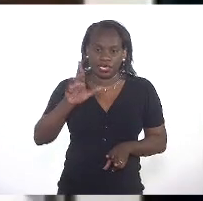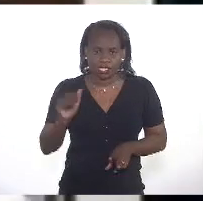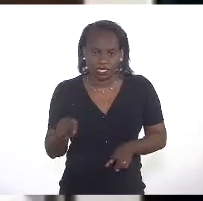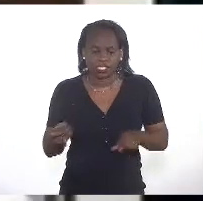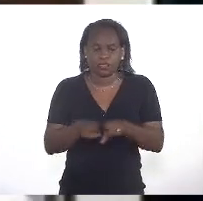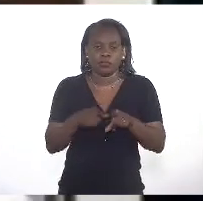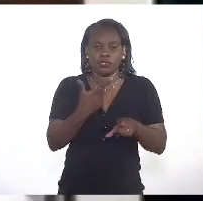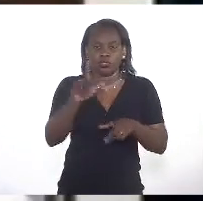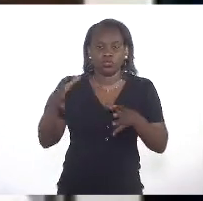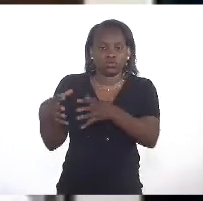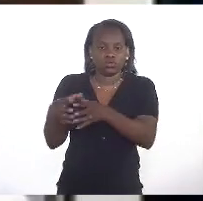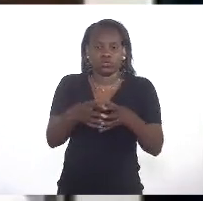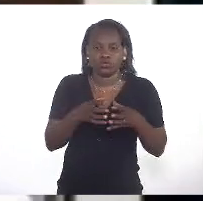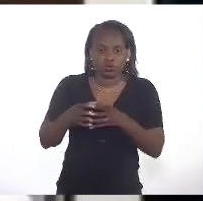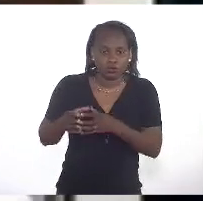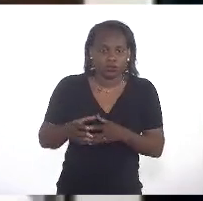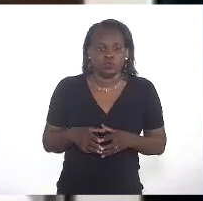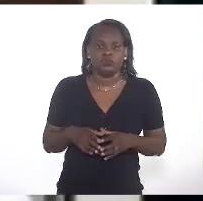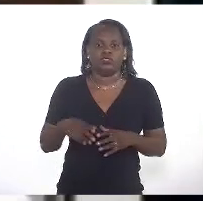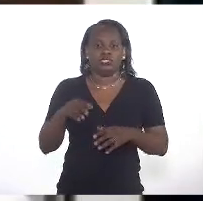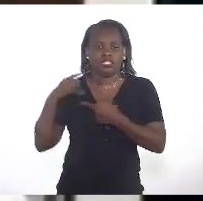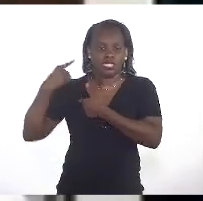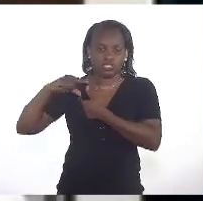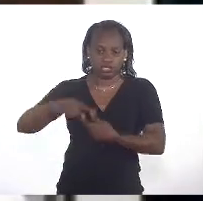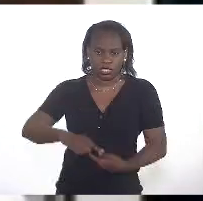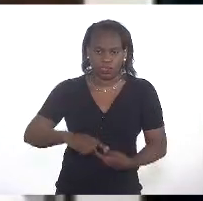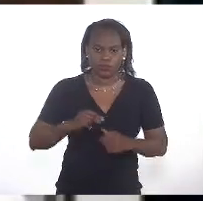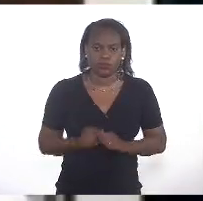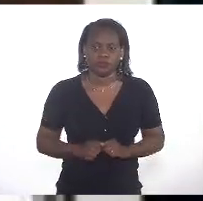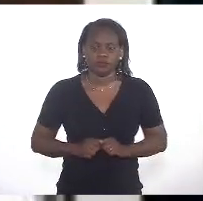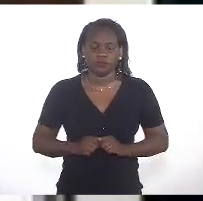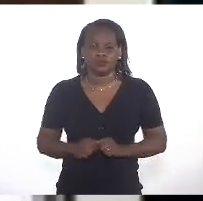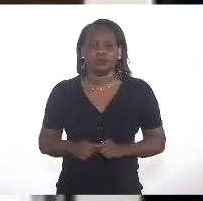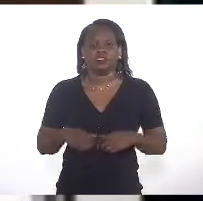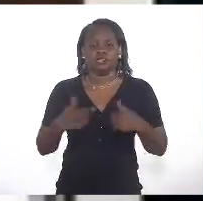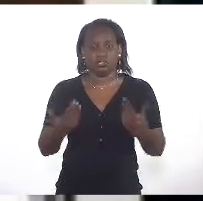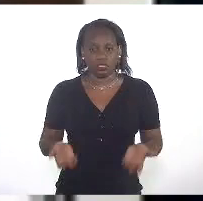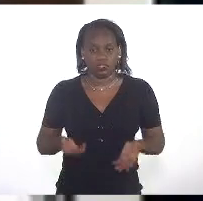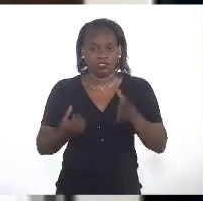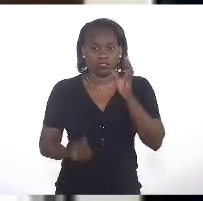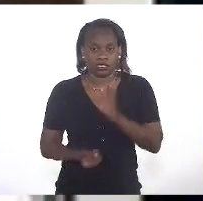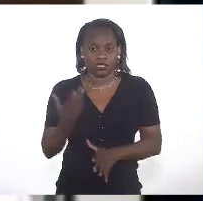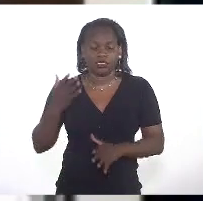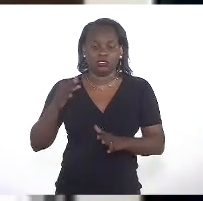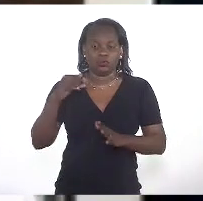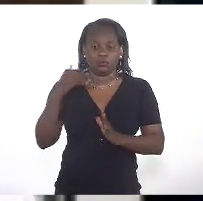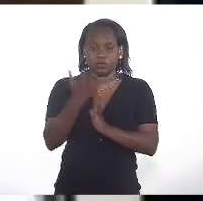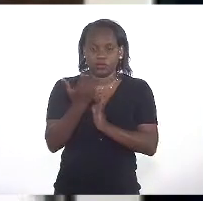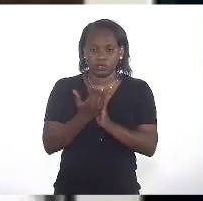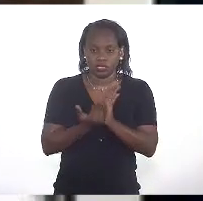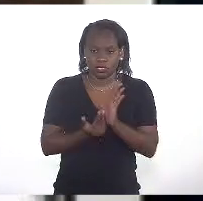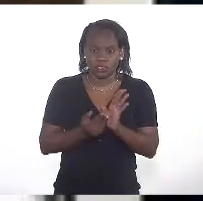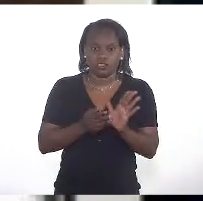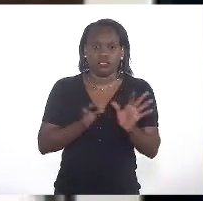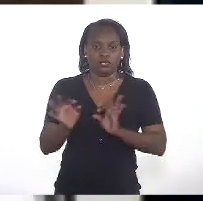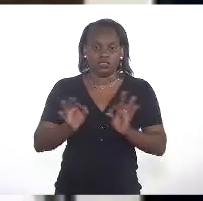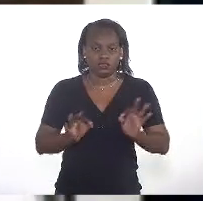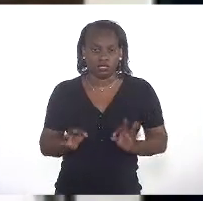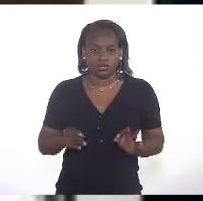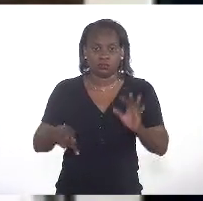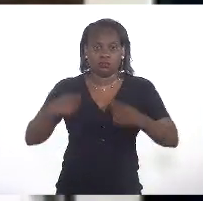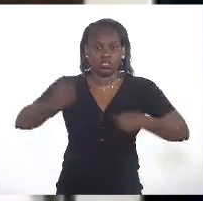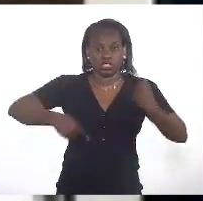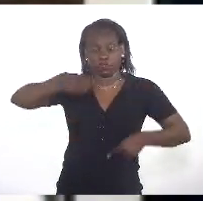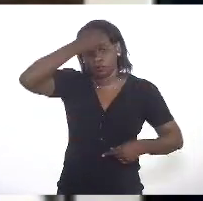outros grupos étnicos e tradicionais. Criação de programa política municipal